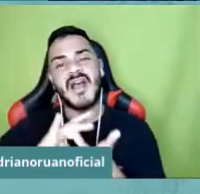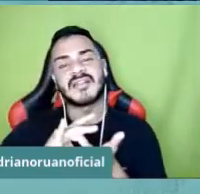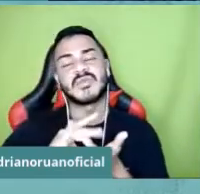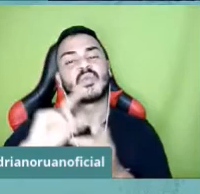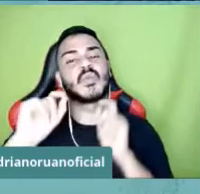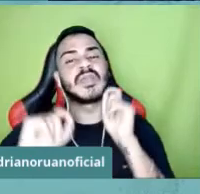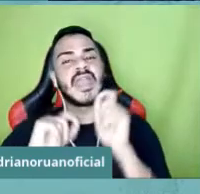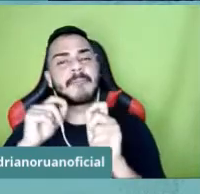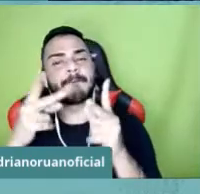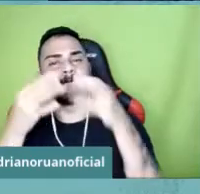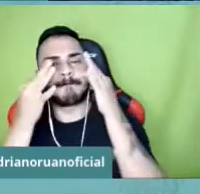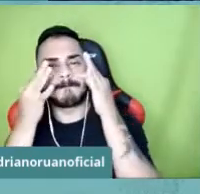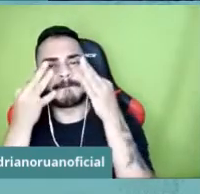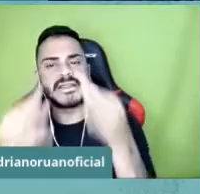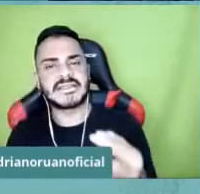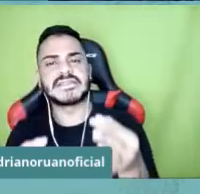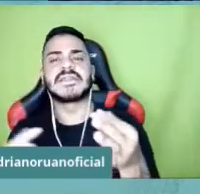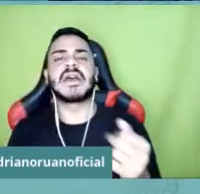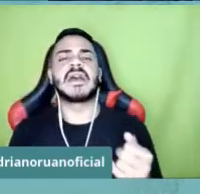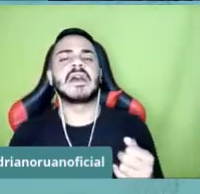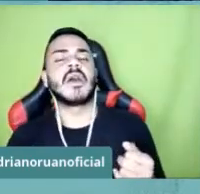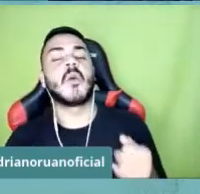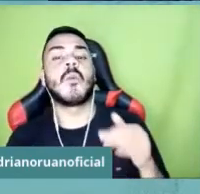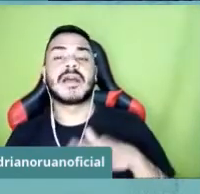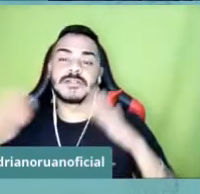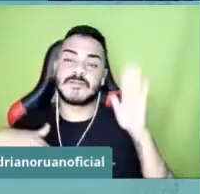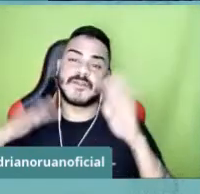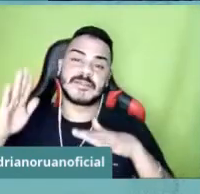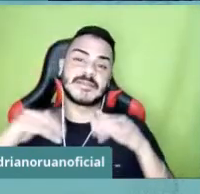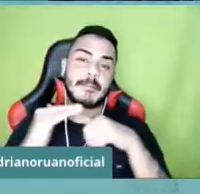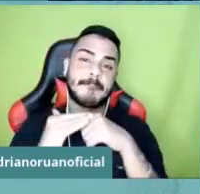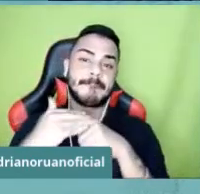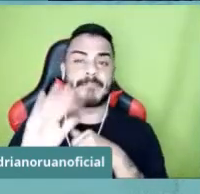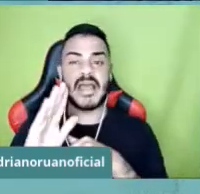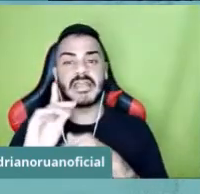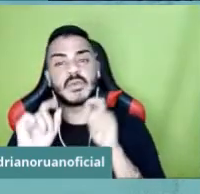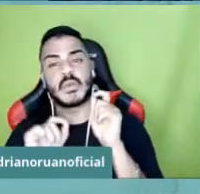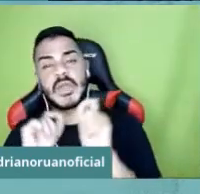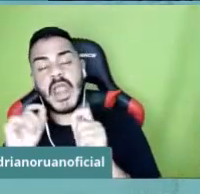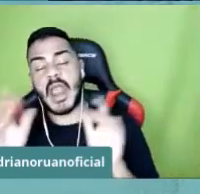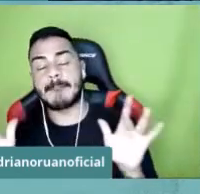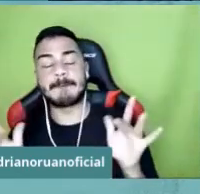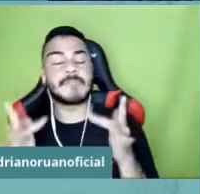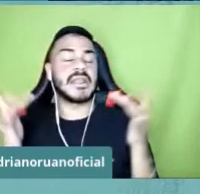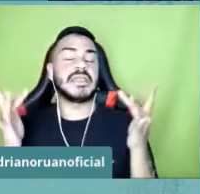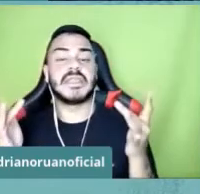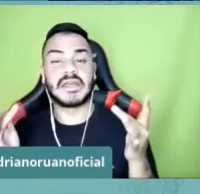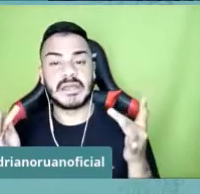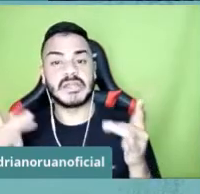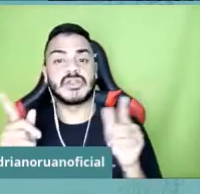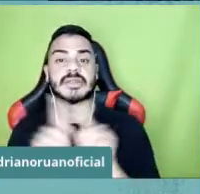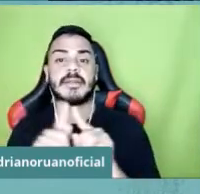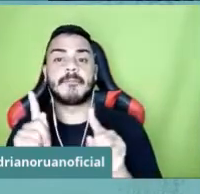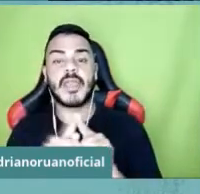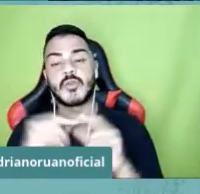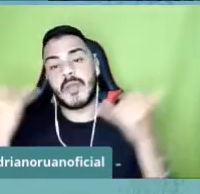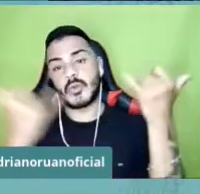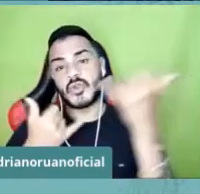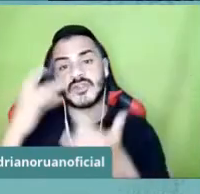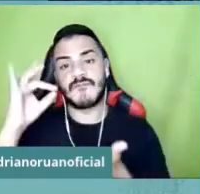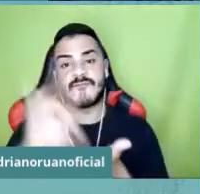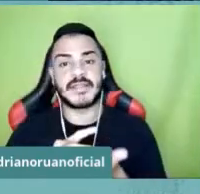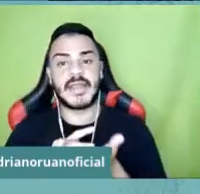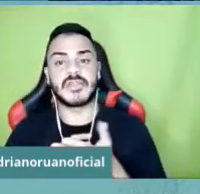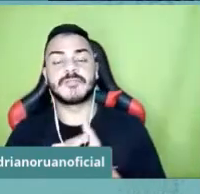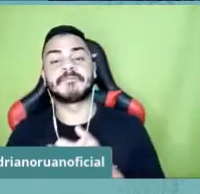muita atenção, geralmente é uma coisa mais assim impactante do que uma notícia verdadeira. A gente